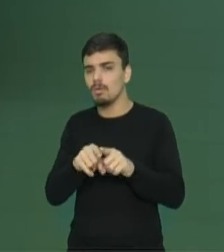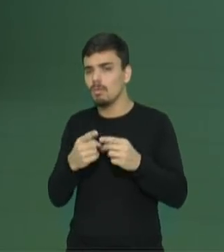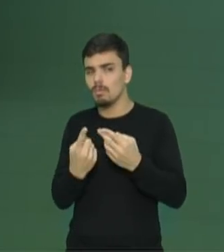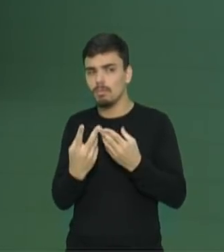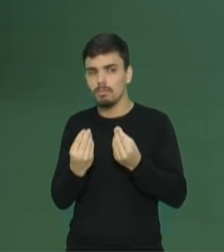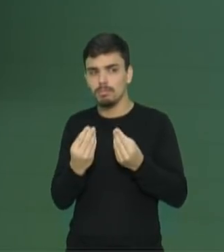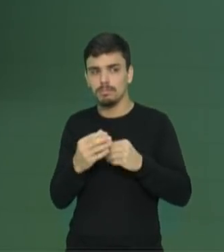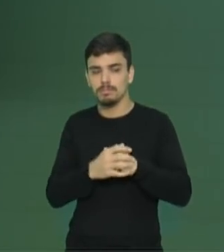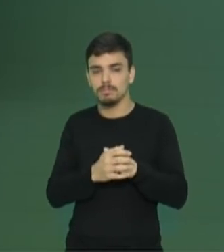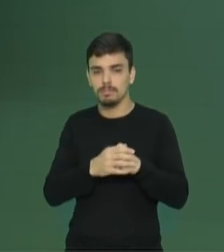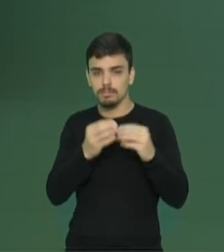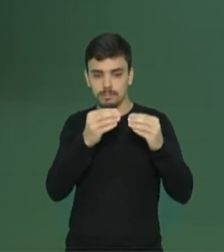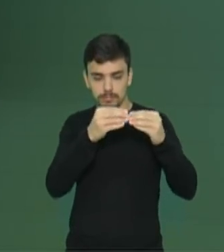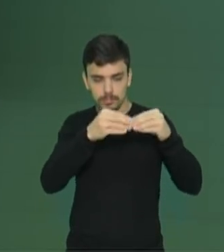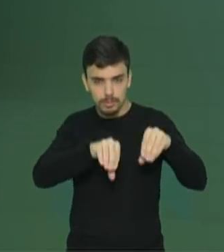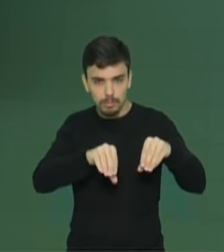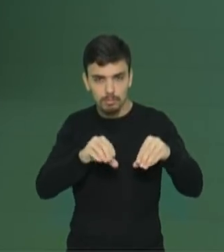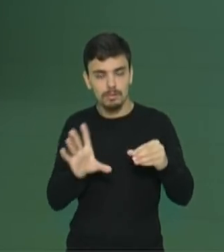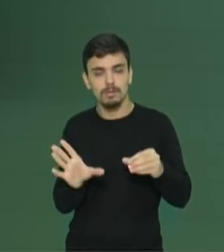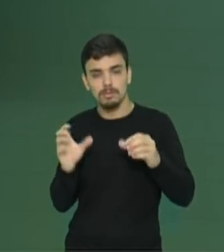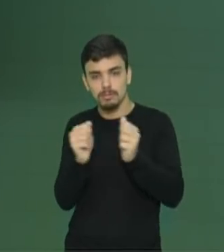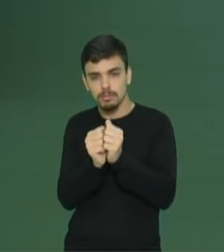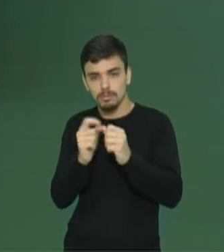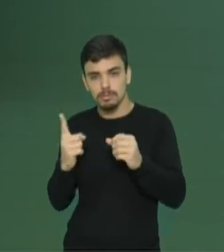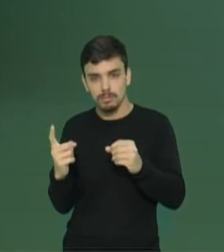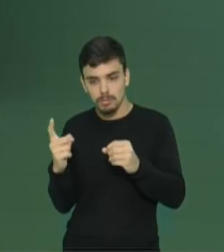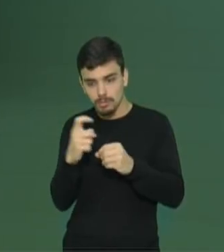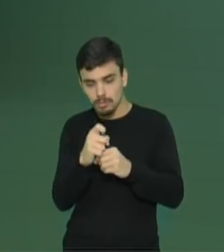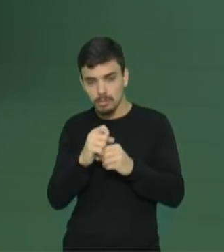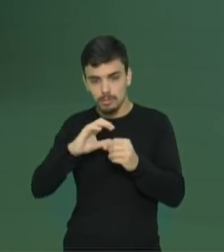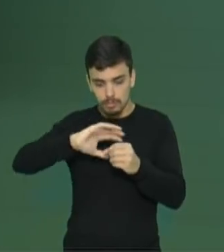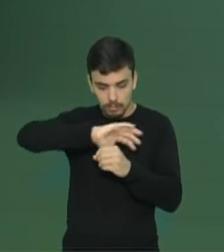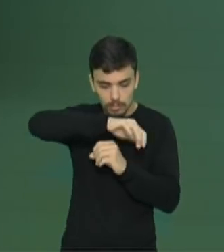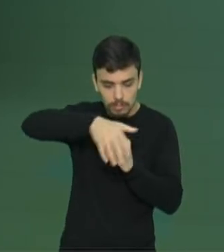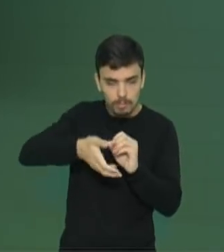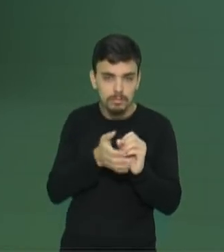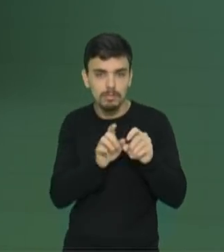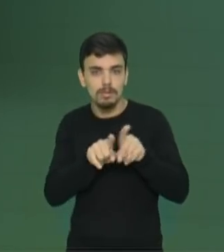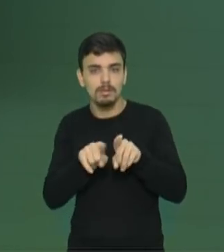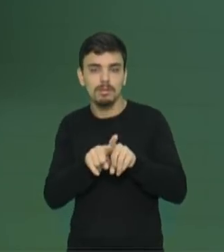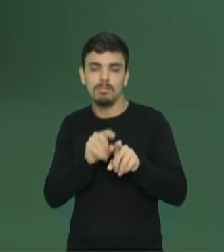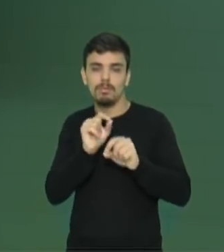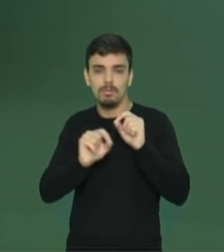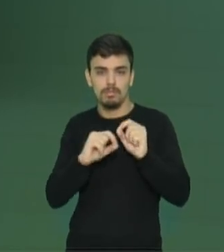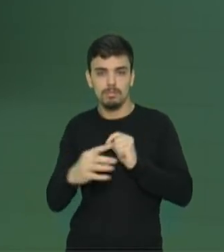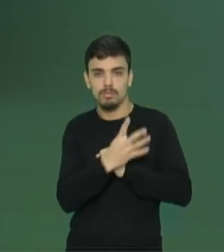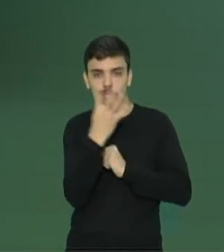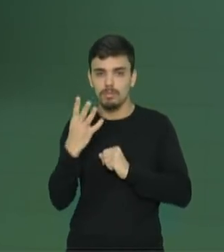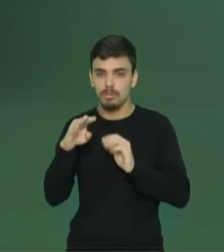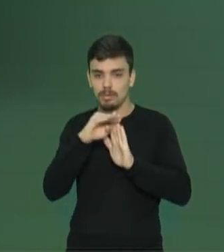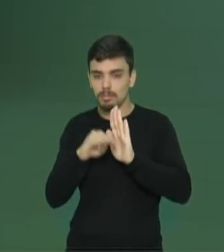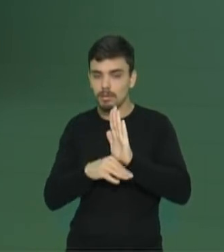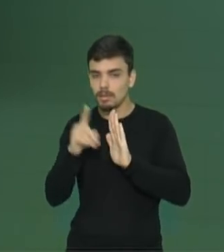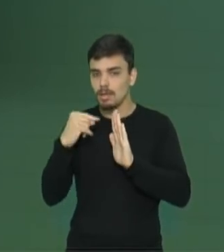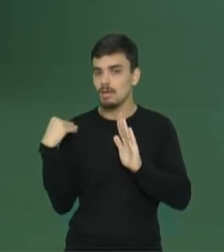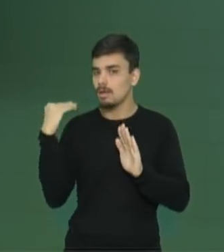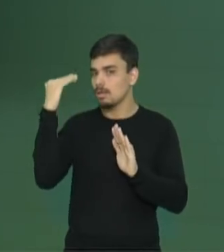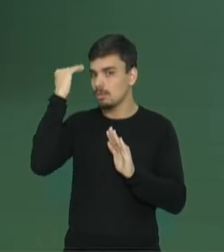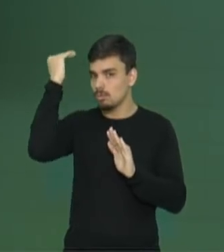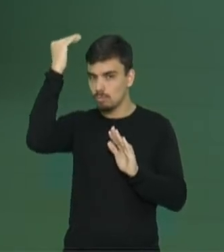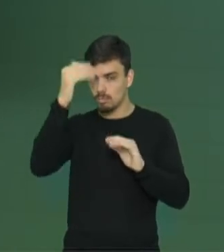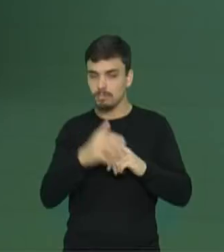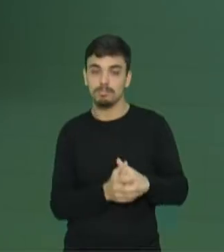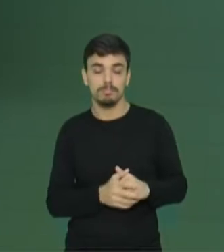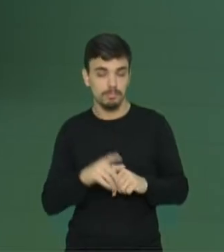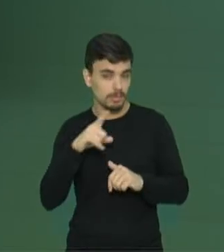indireto, ovo com uma larva, um incubamento, e aí uma quarta fase que é o adulto.